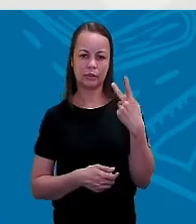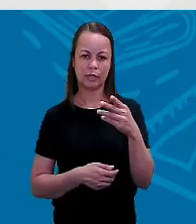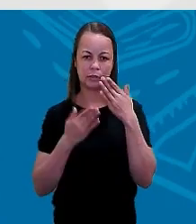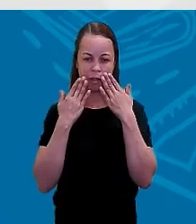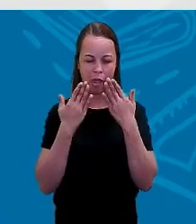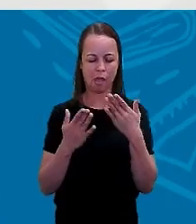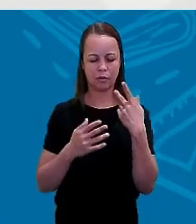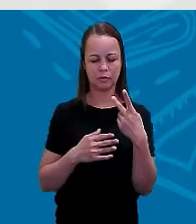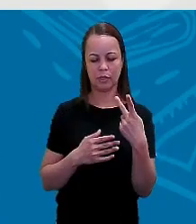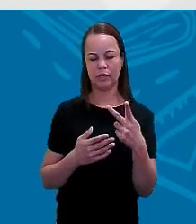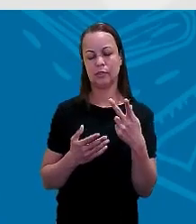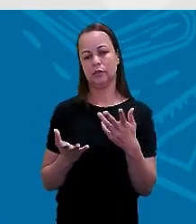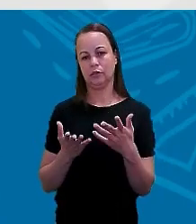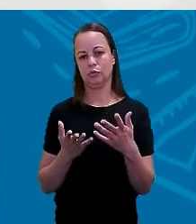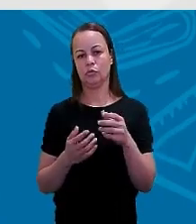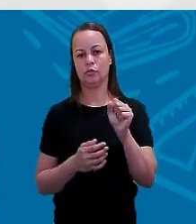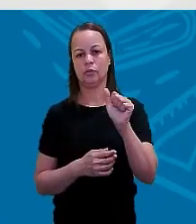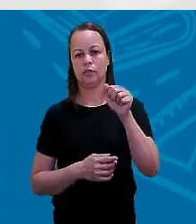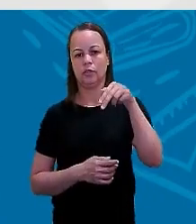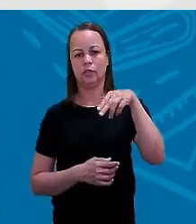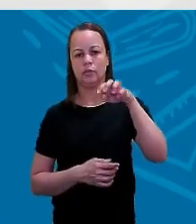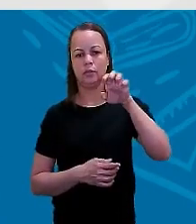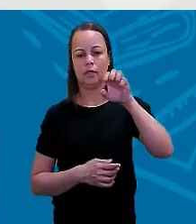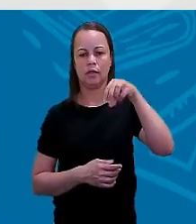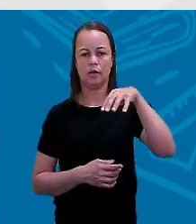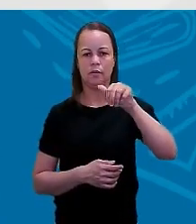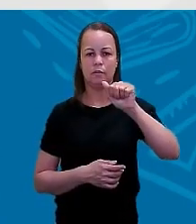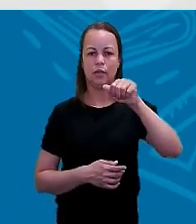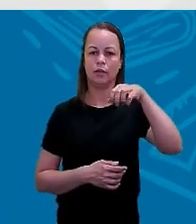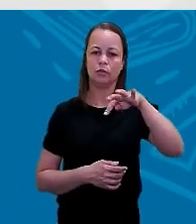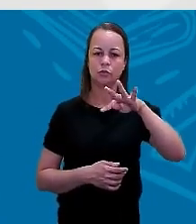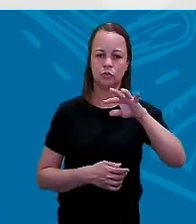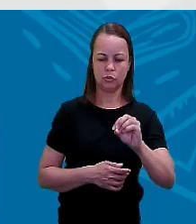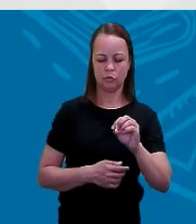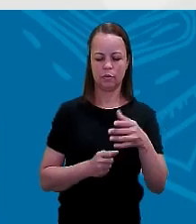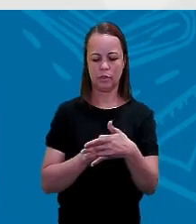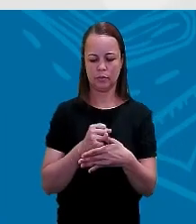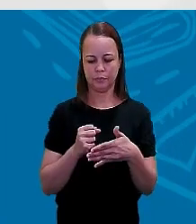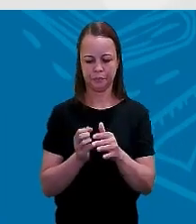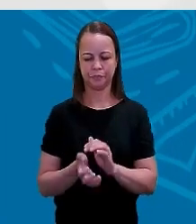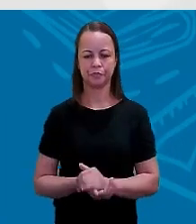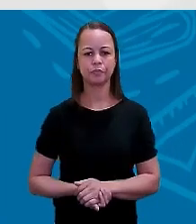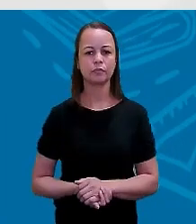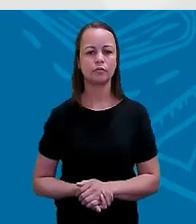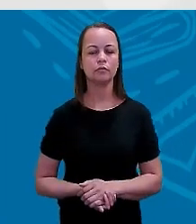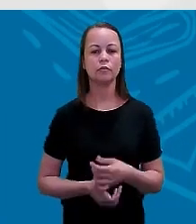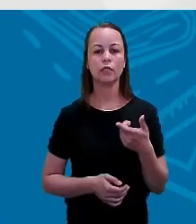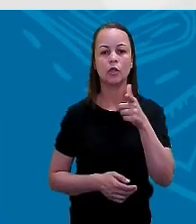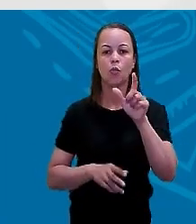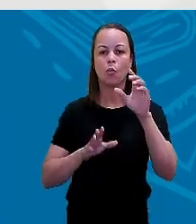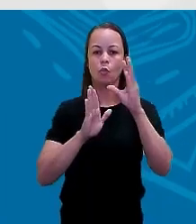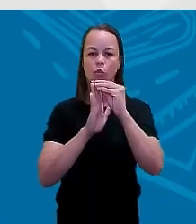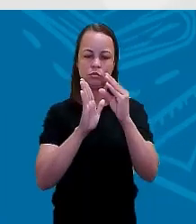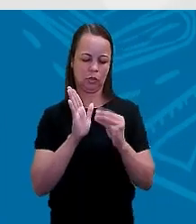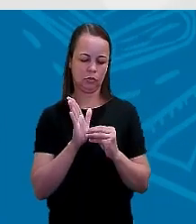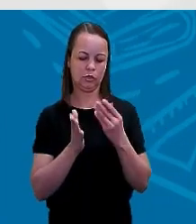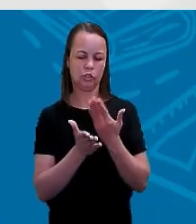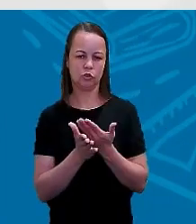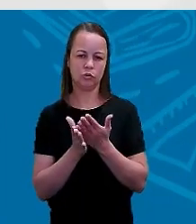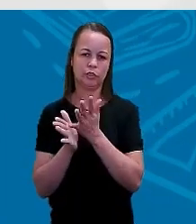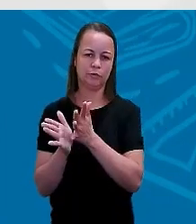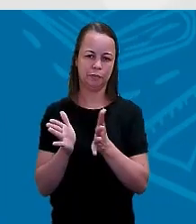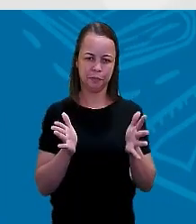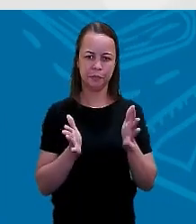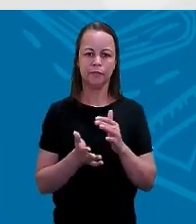questão do saneamento básico. E aí chegamos em mais um outro conteúdo que nós estudamos ao longo do nosso ano, que foi